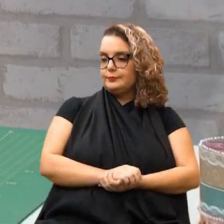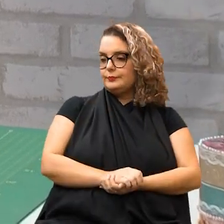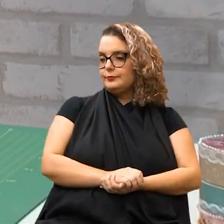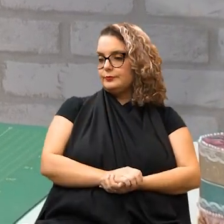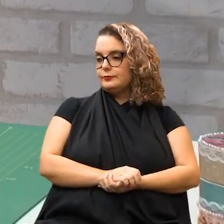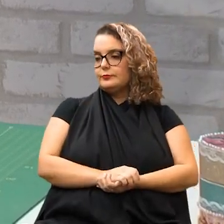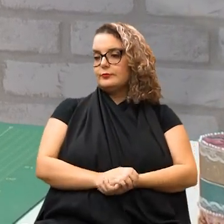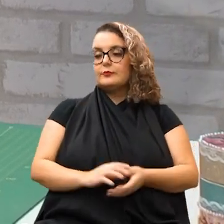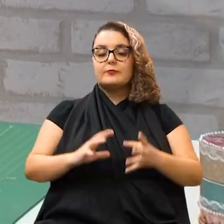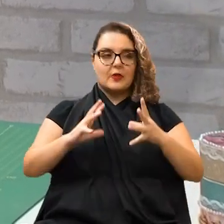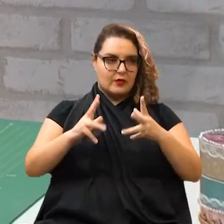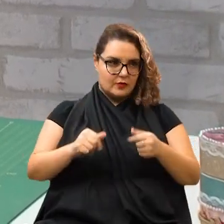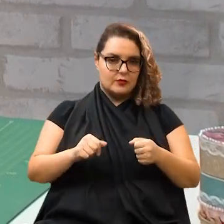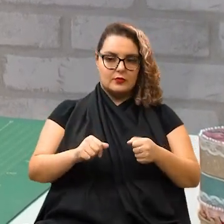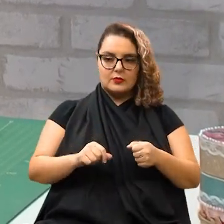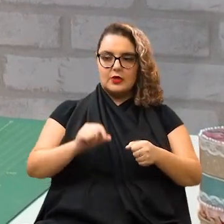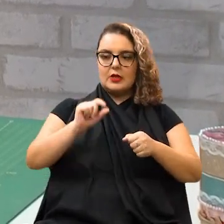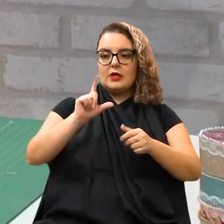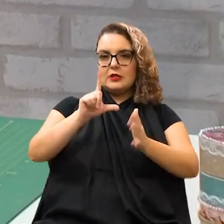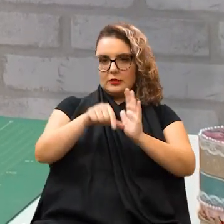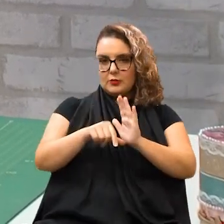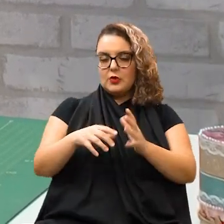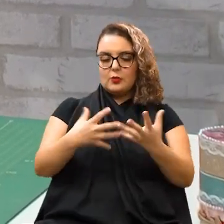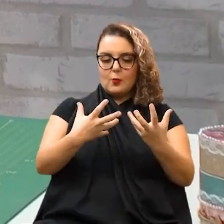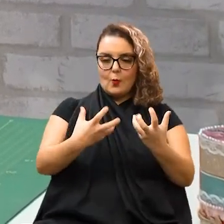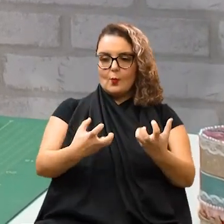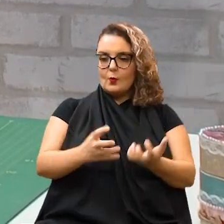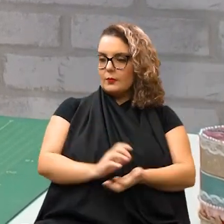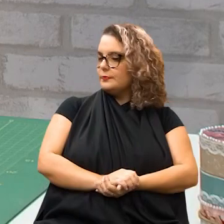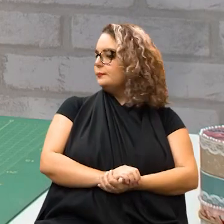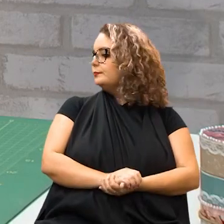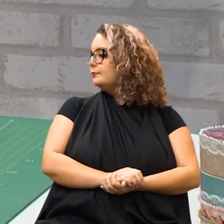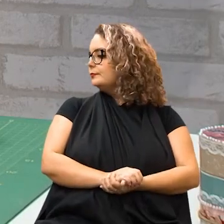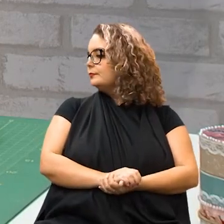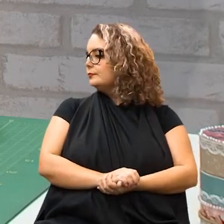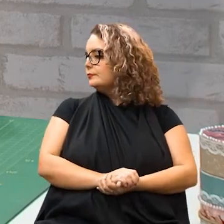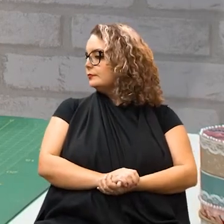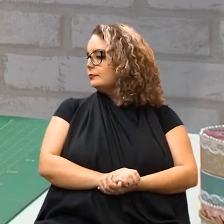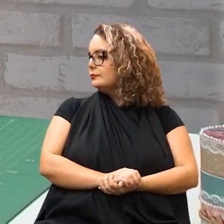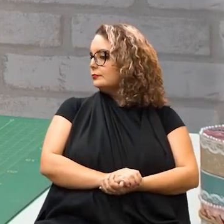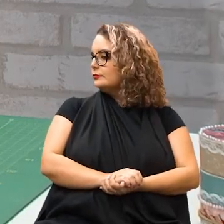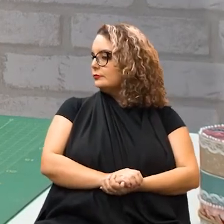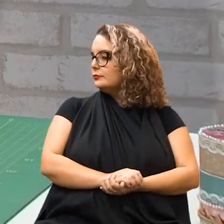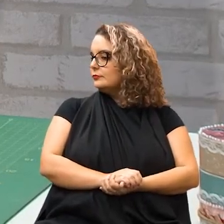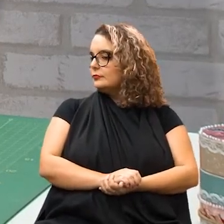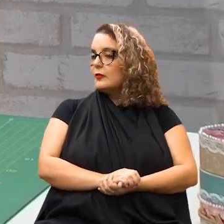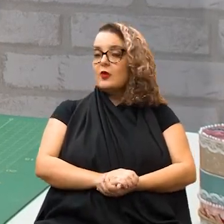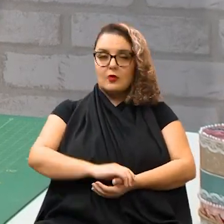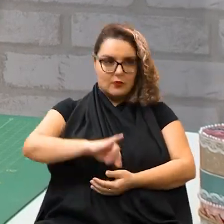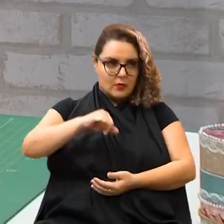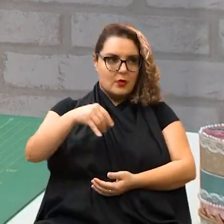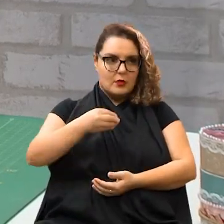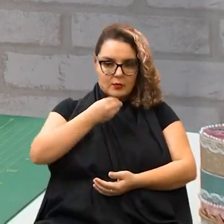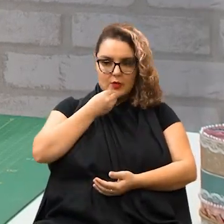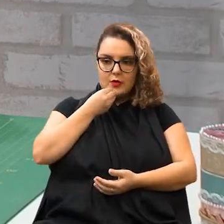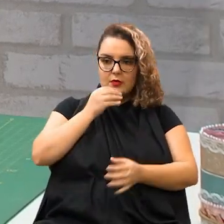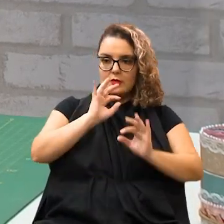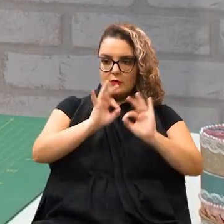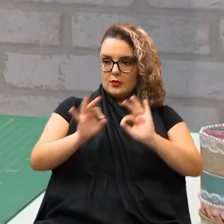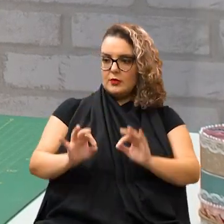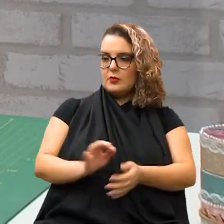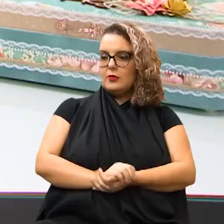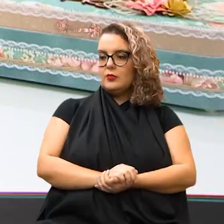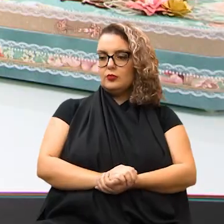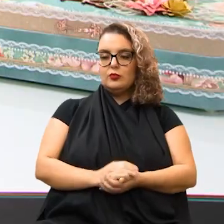Então vou fazer todos os lados, aí eu vou secar a caixa. Vou aproveitar e já vou fazer no fundo também pra gente deixar a caixa